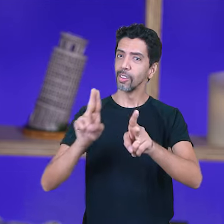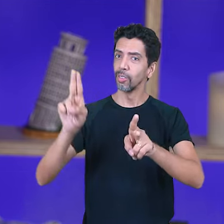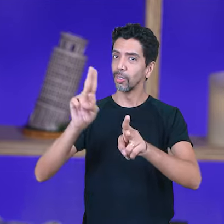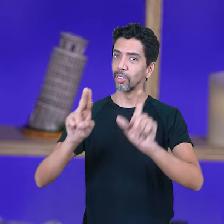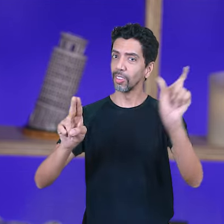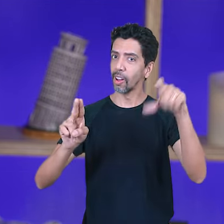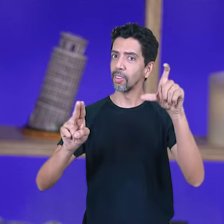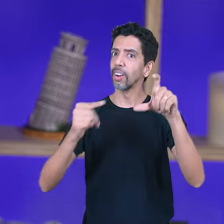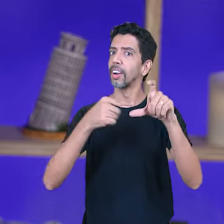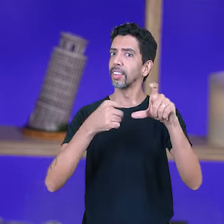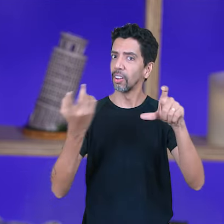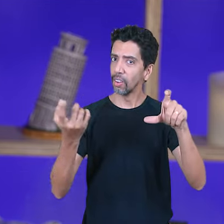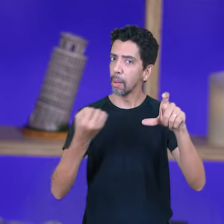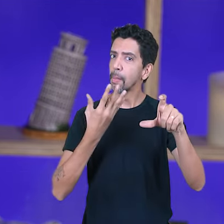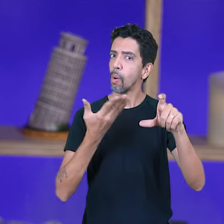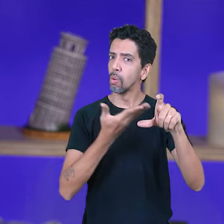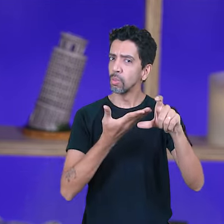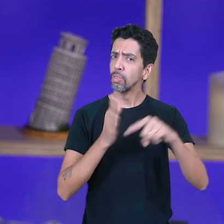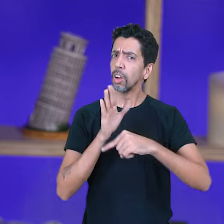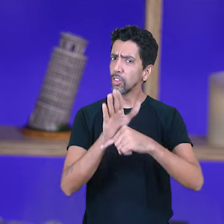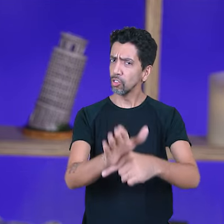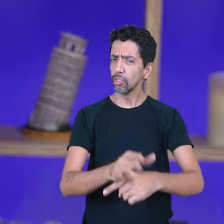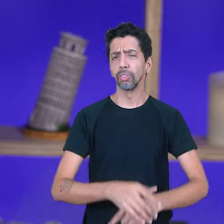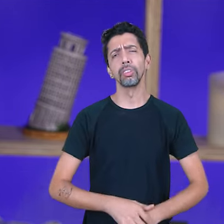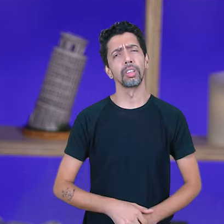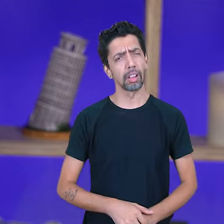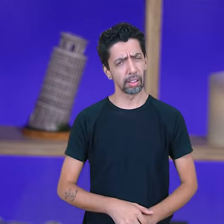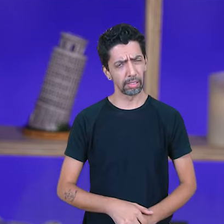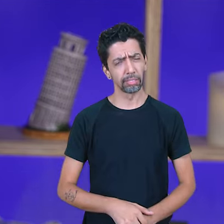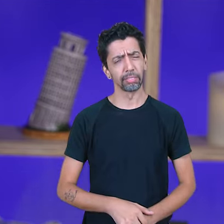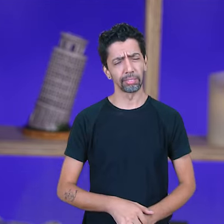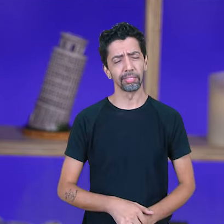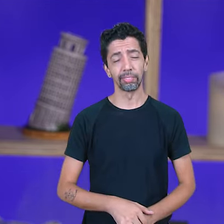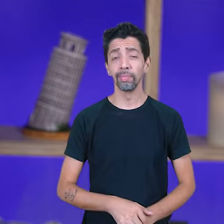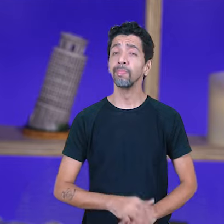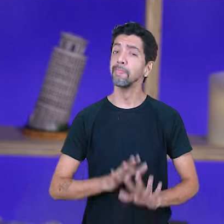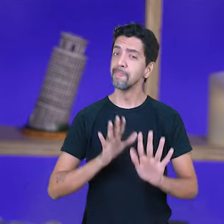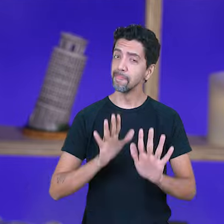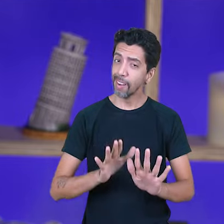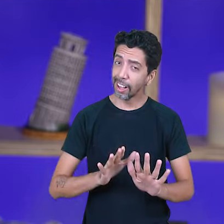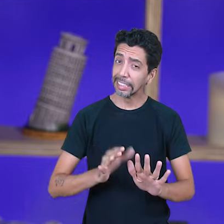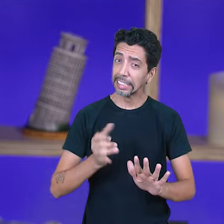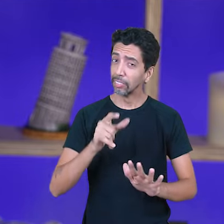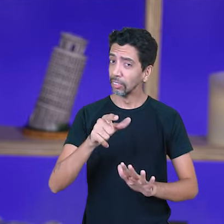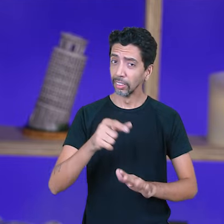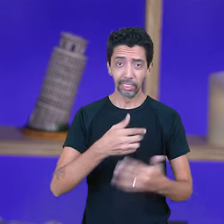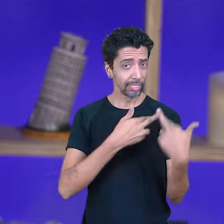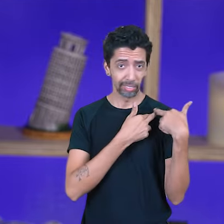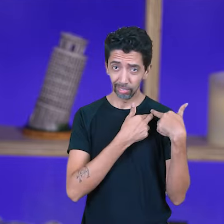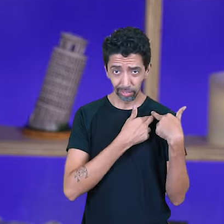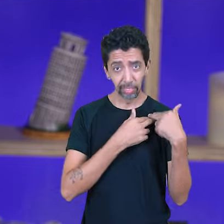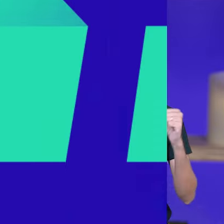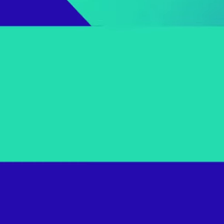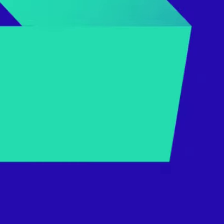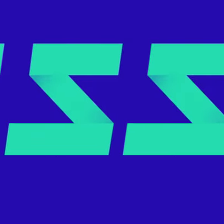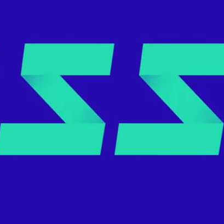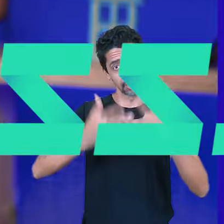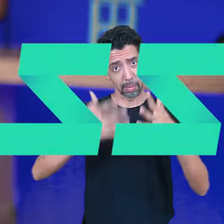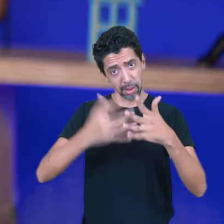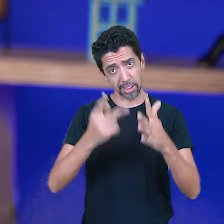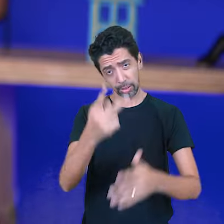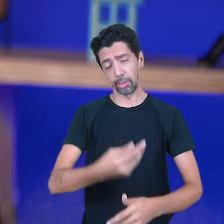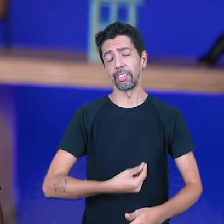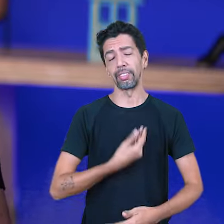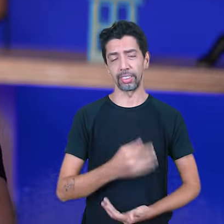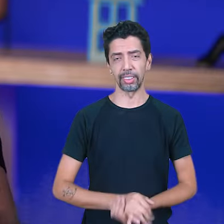cartão de crédito que é um benefício certamente um benefício mas que pode se transformar num malefício também e para